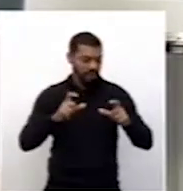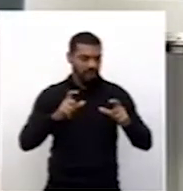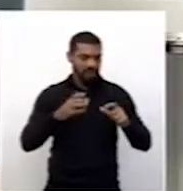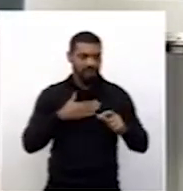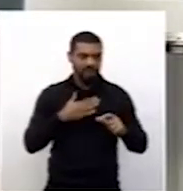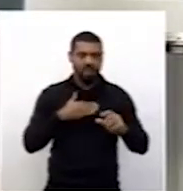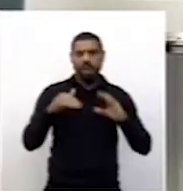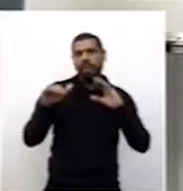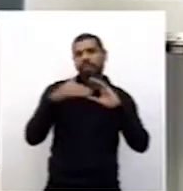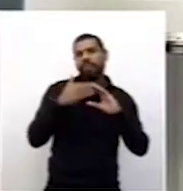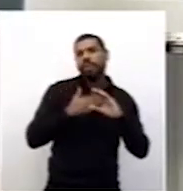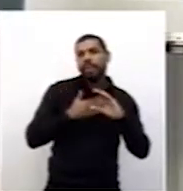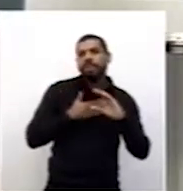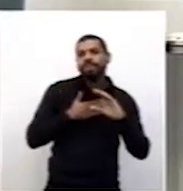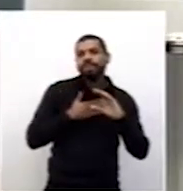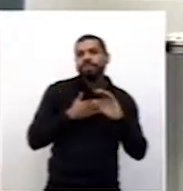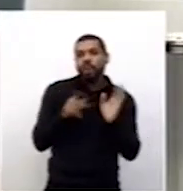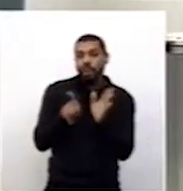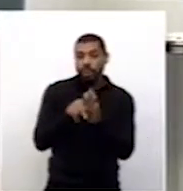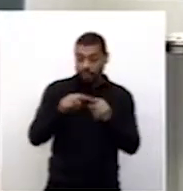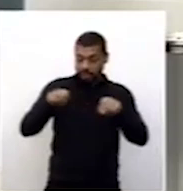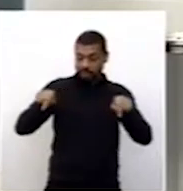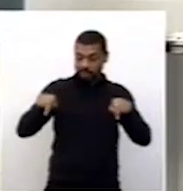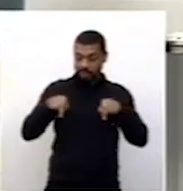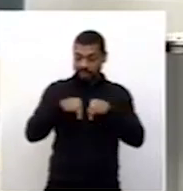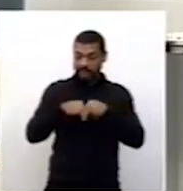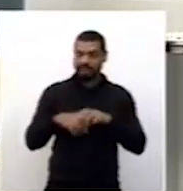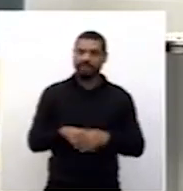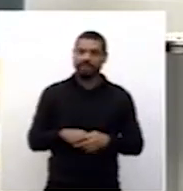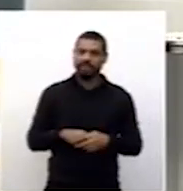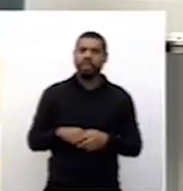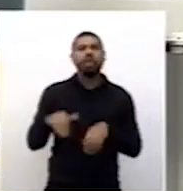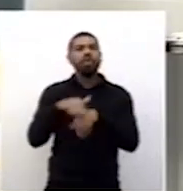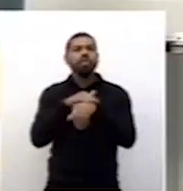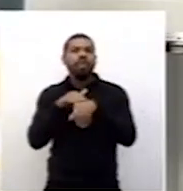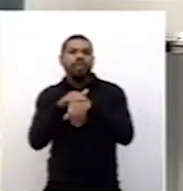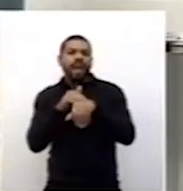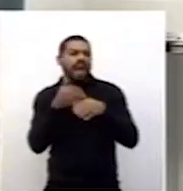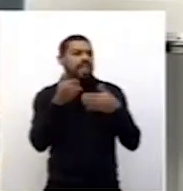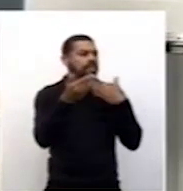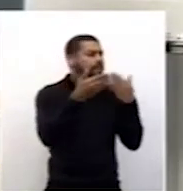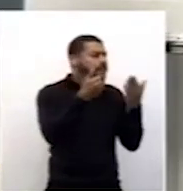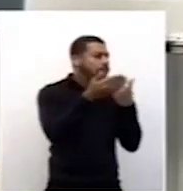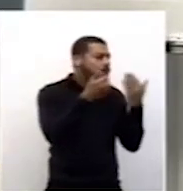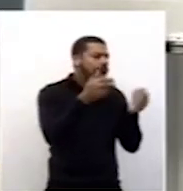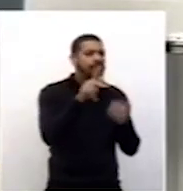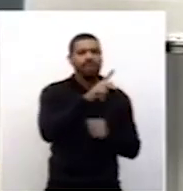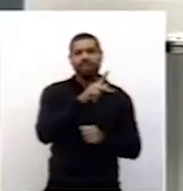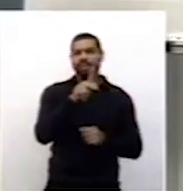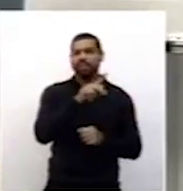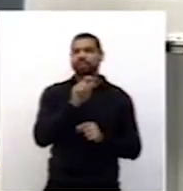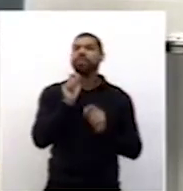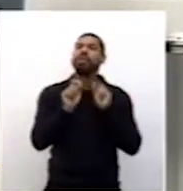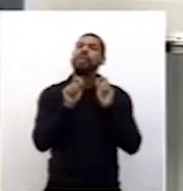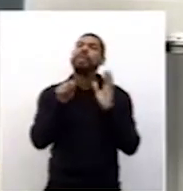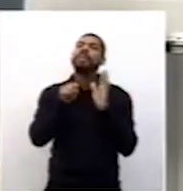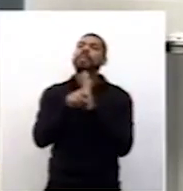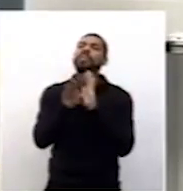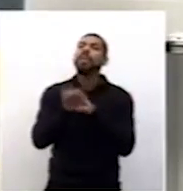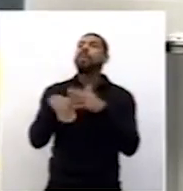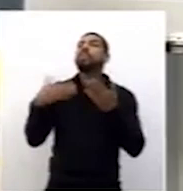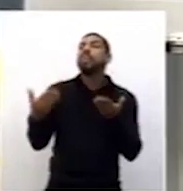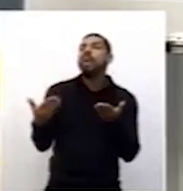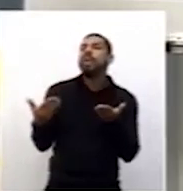postar no meu Google Classroom. Esse é o meio de comunicação. Então, você converse com o seu professor, com o seu teacher e verifique qual foi